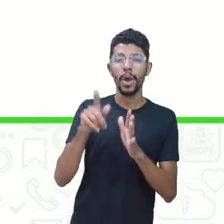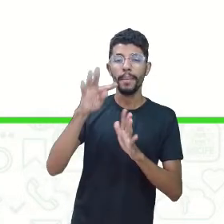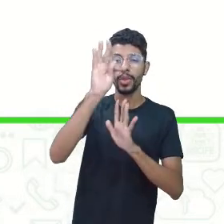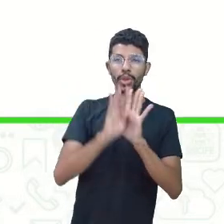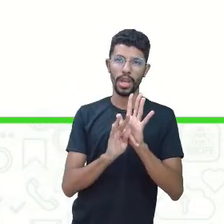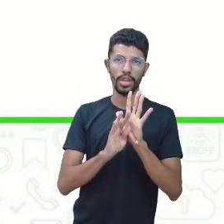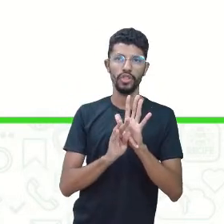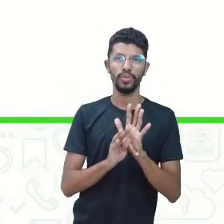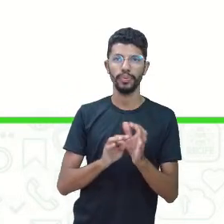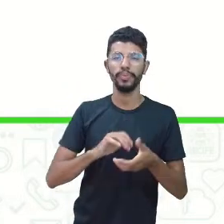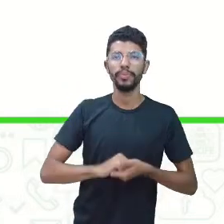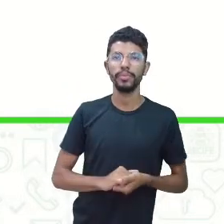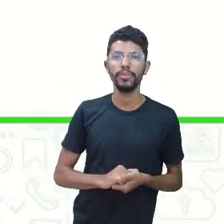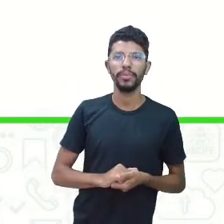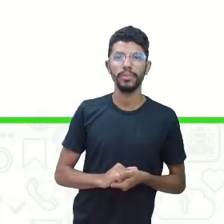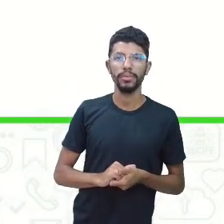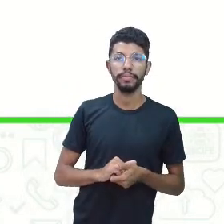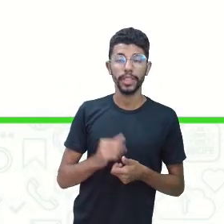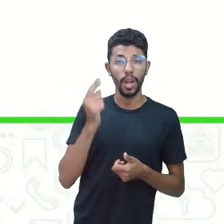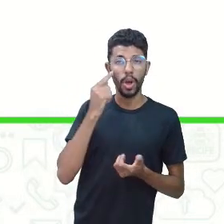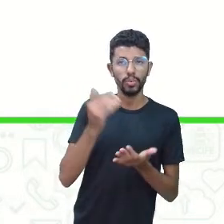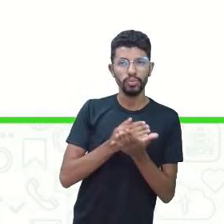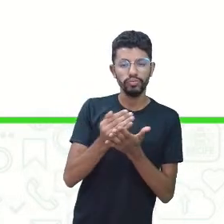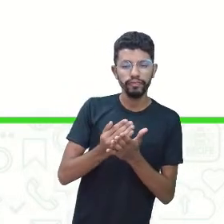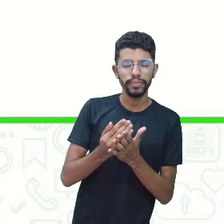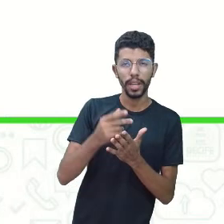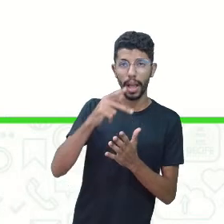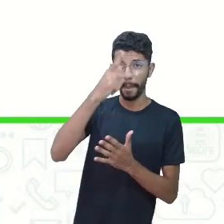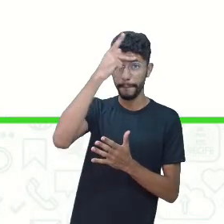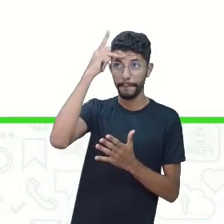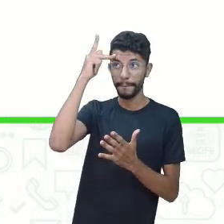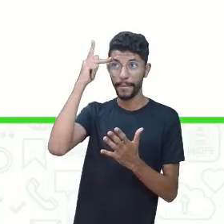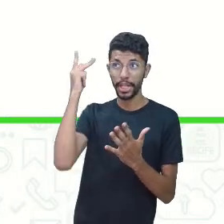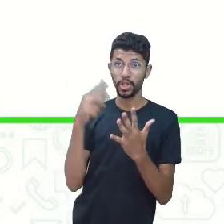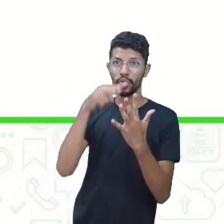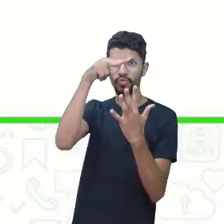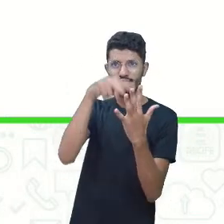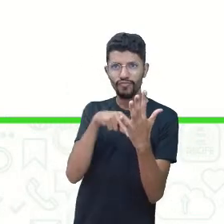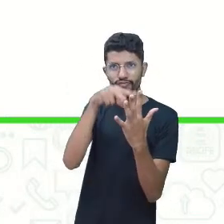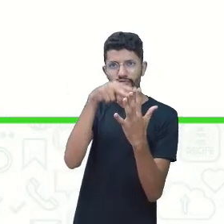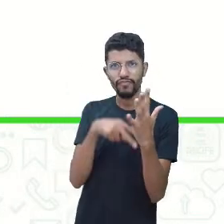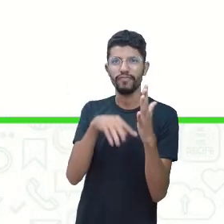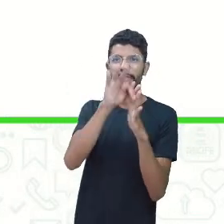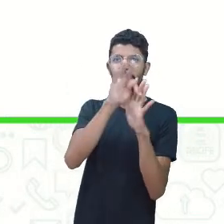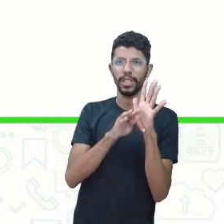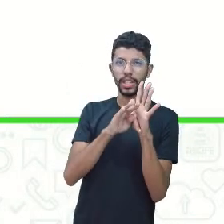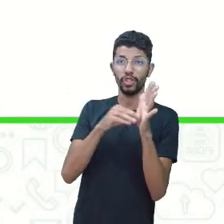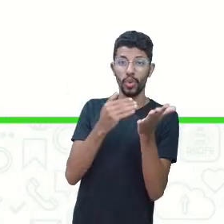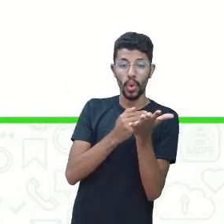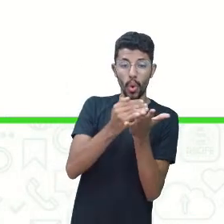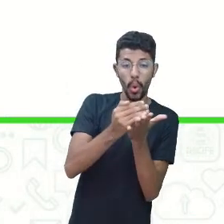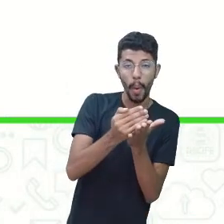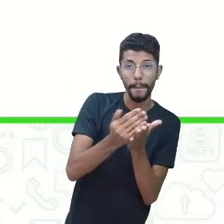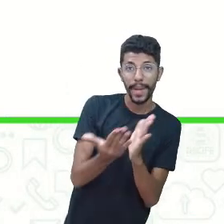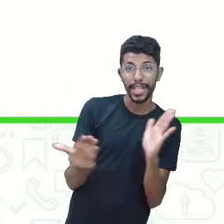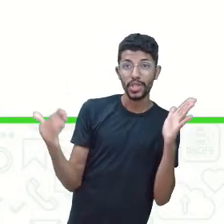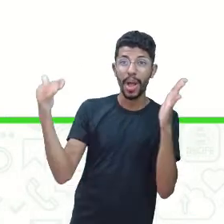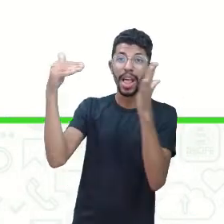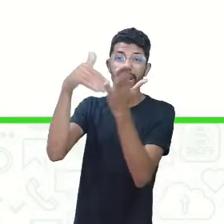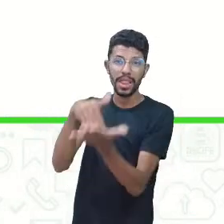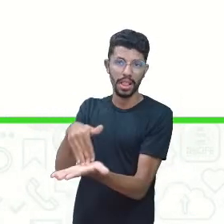texto. Inicialmente, o leitor deve ler o texto do começo até o